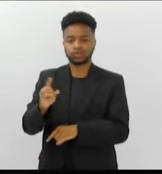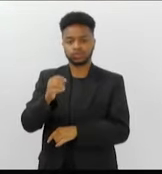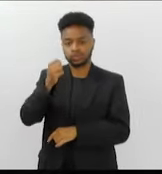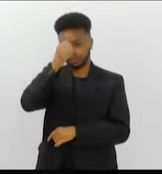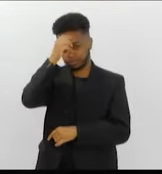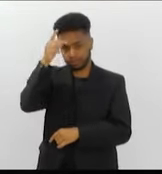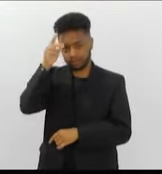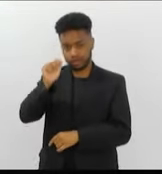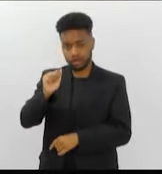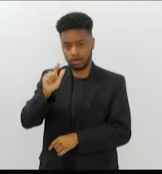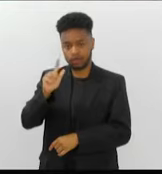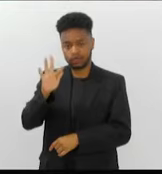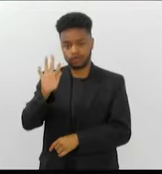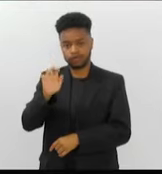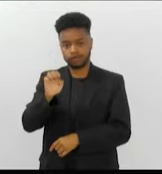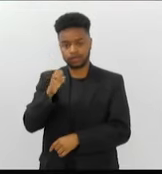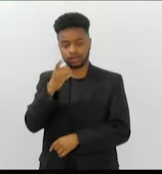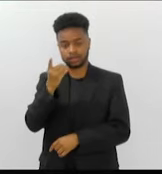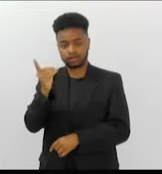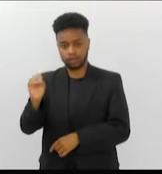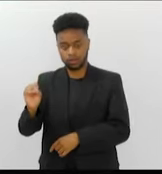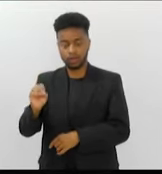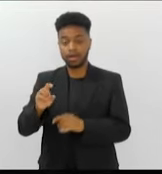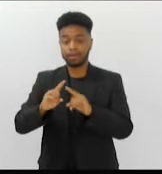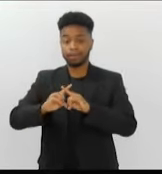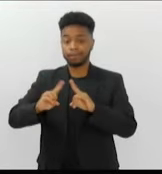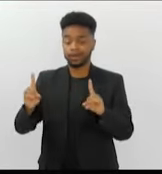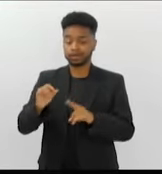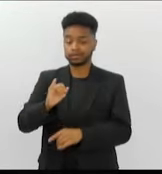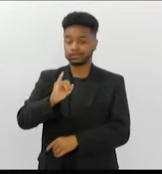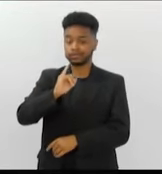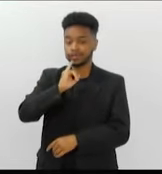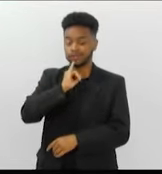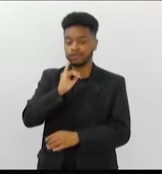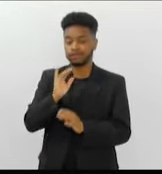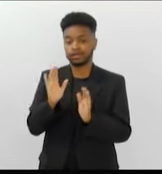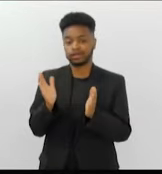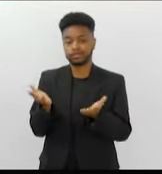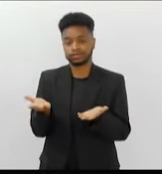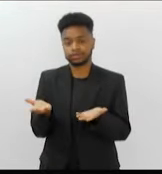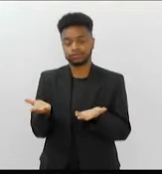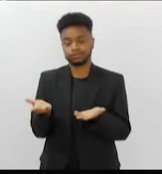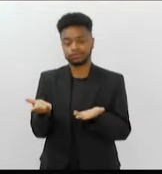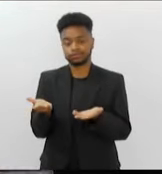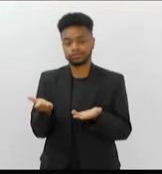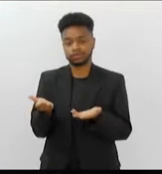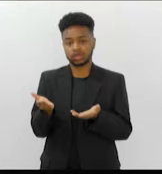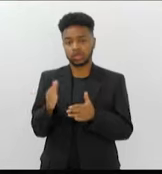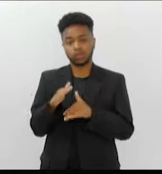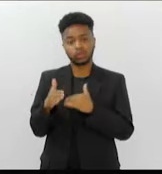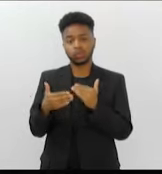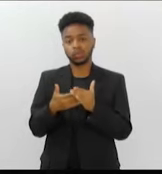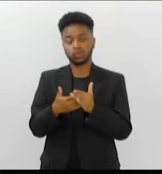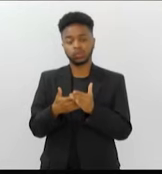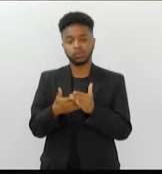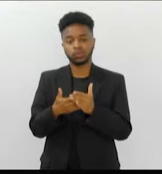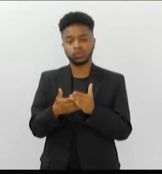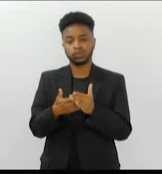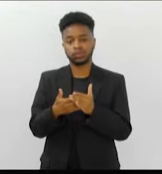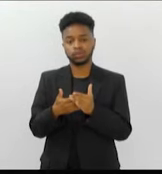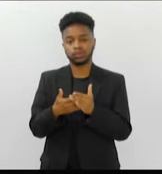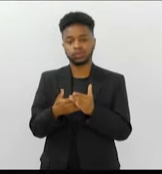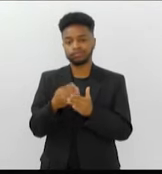Alfredão. Mas, infelizmente, tudo é levado para o